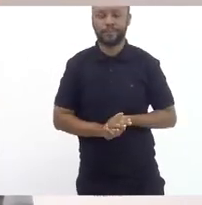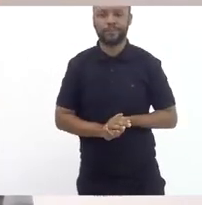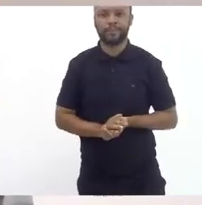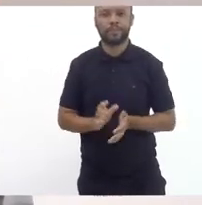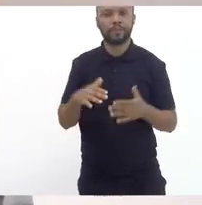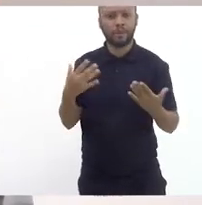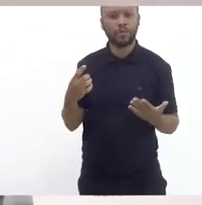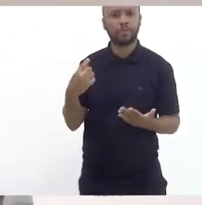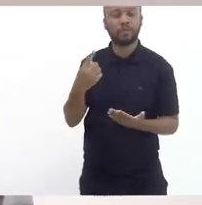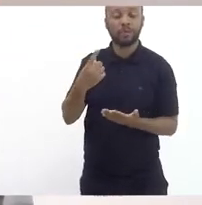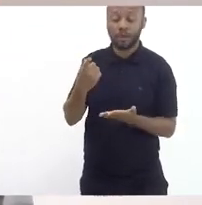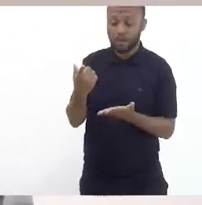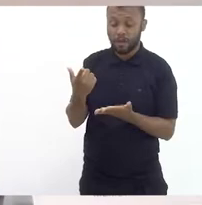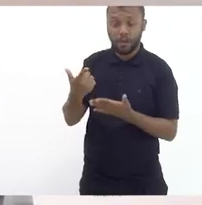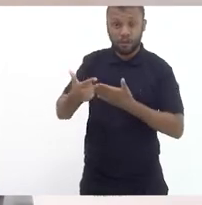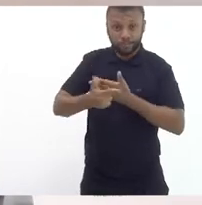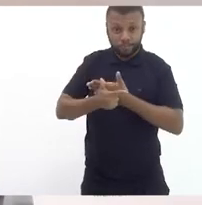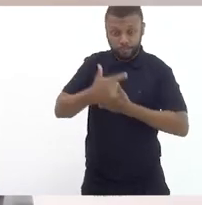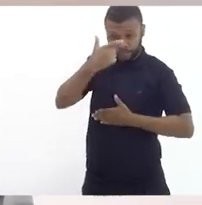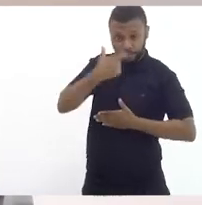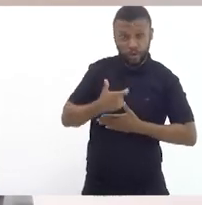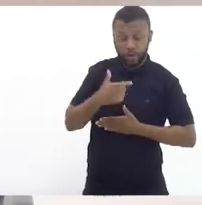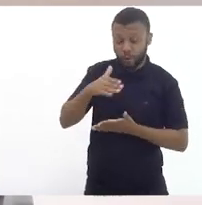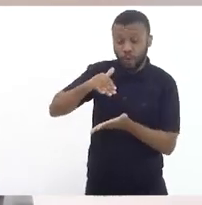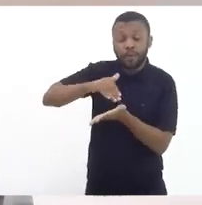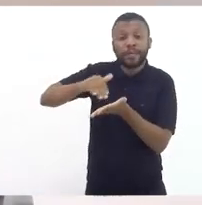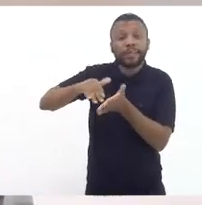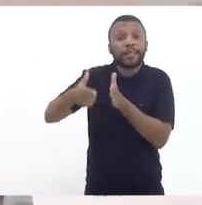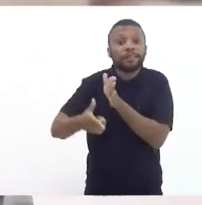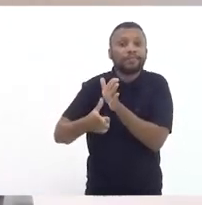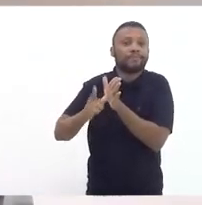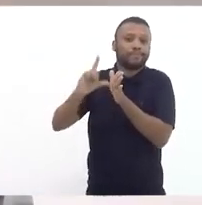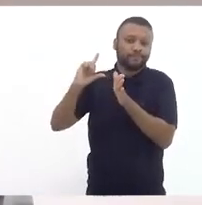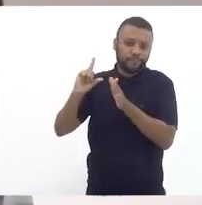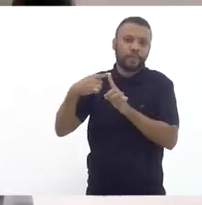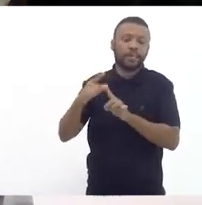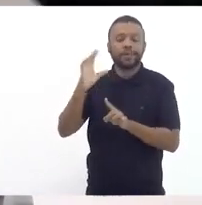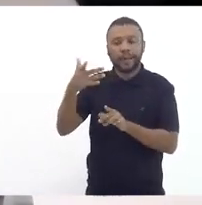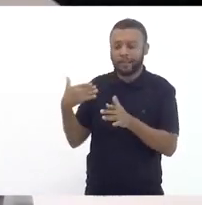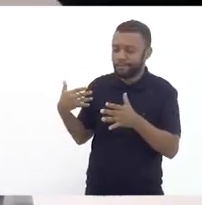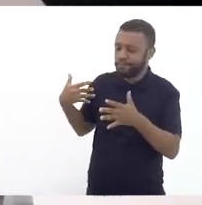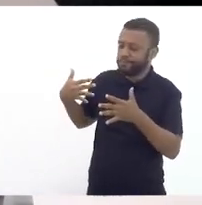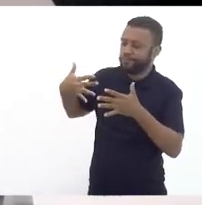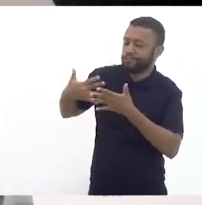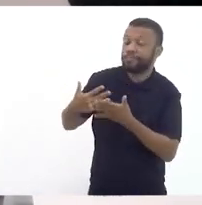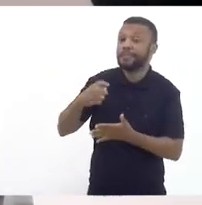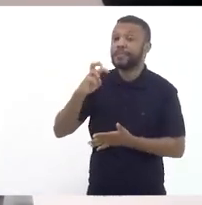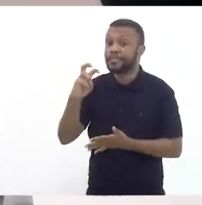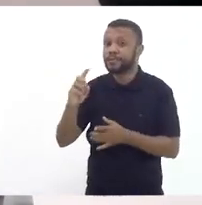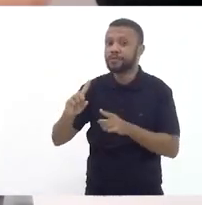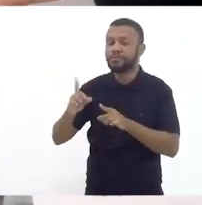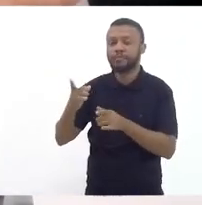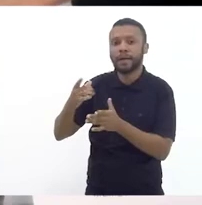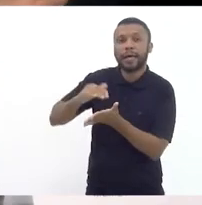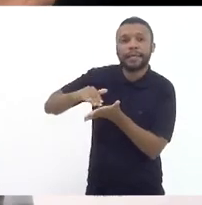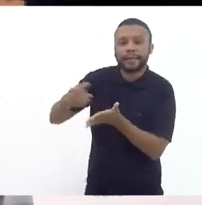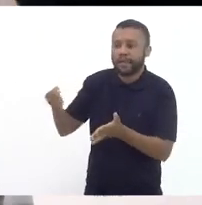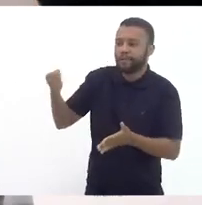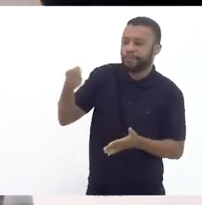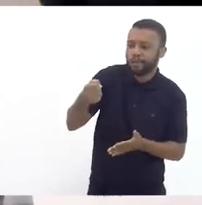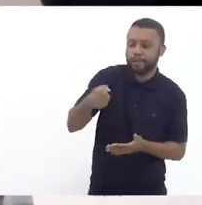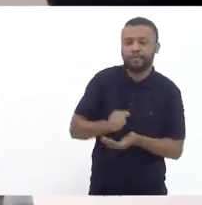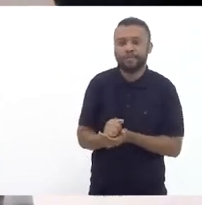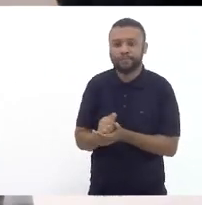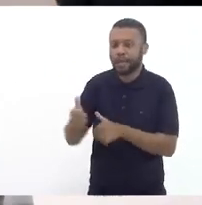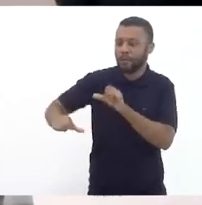o atual secretário, era o anterior, né, porque já foram 5 secretários, então a gente nunca sabe. Diz que